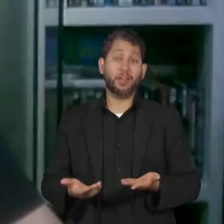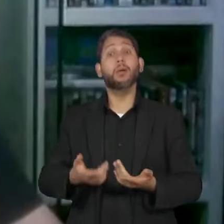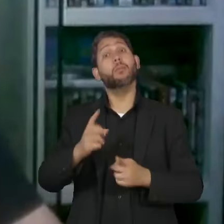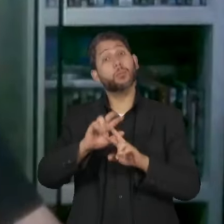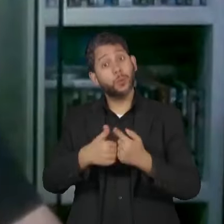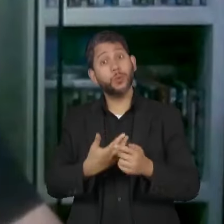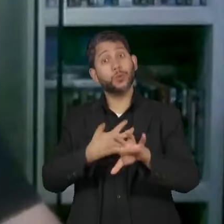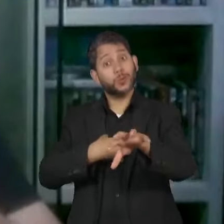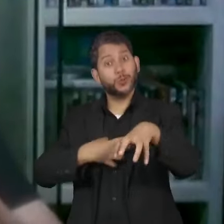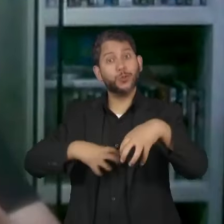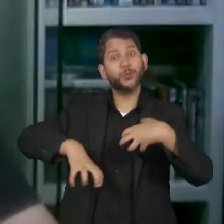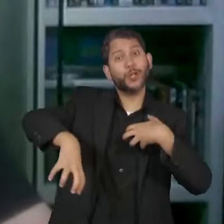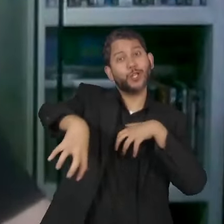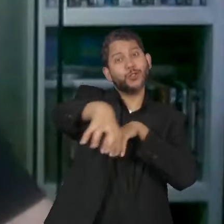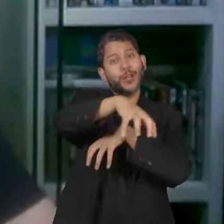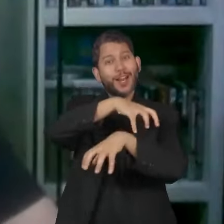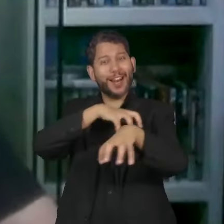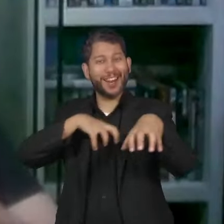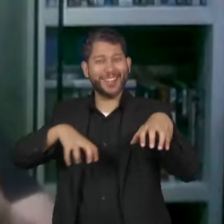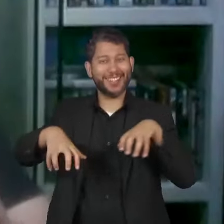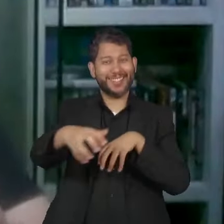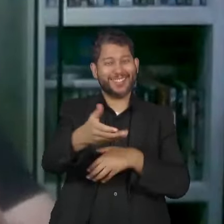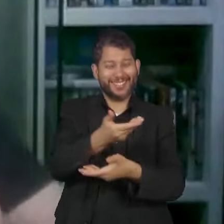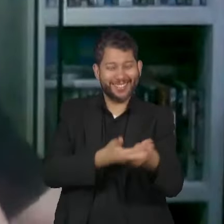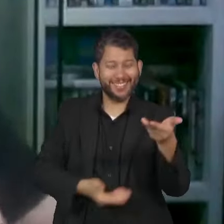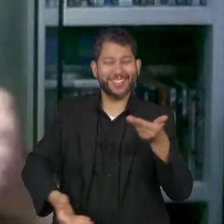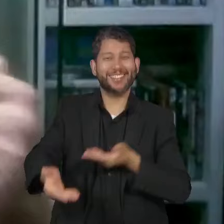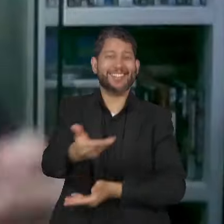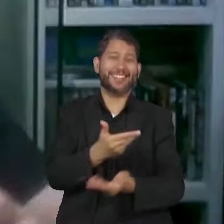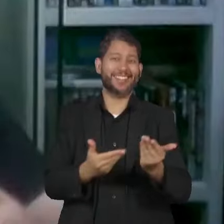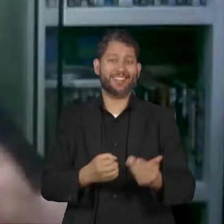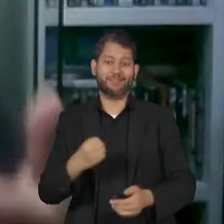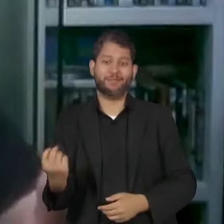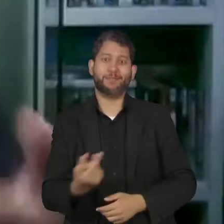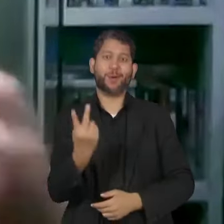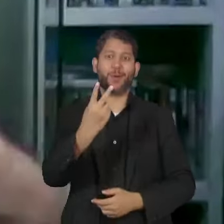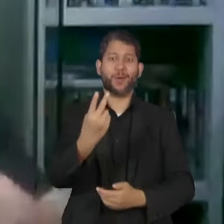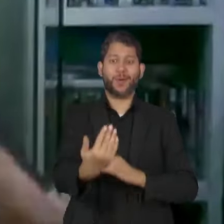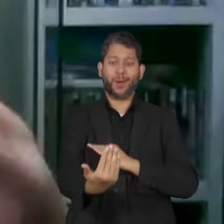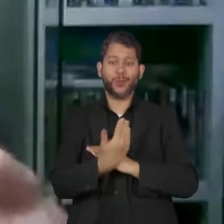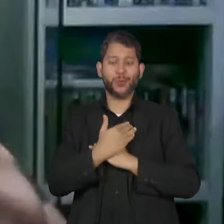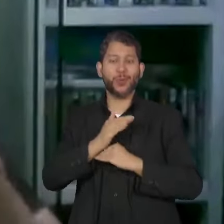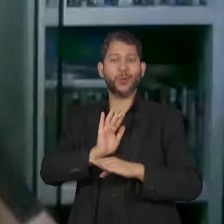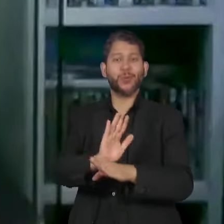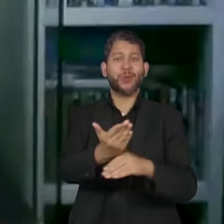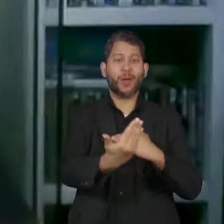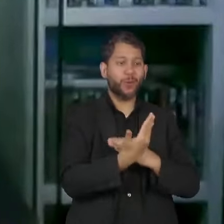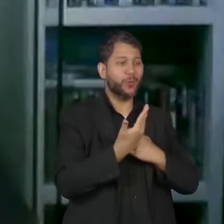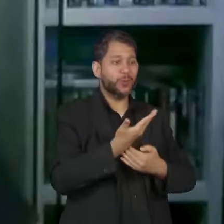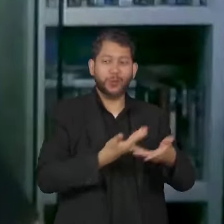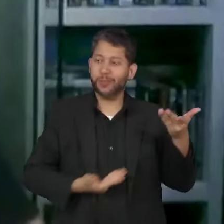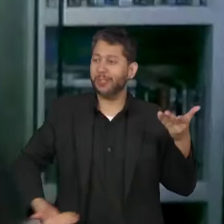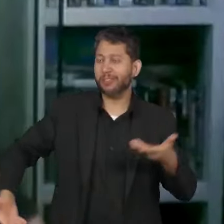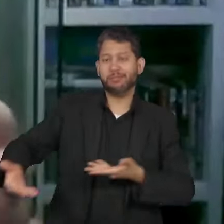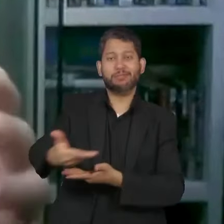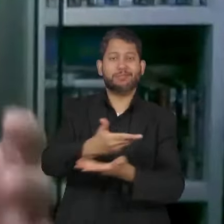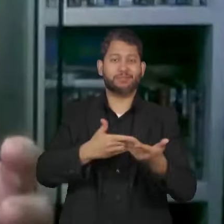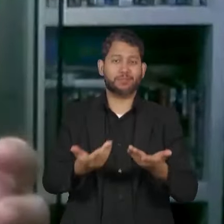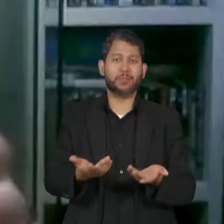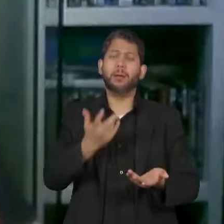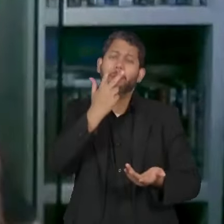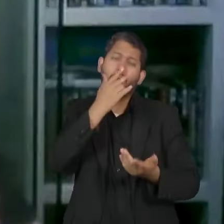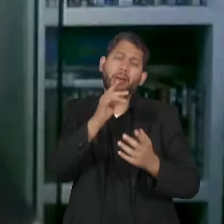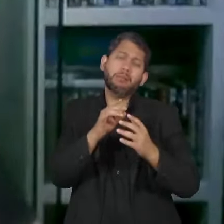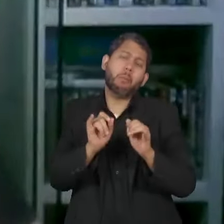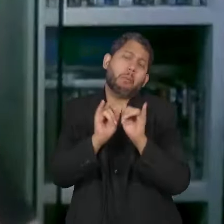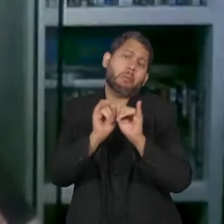É um ciclo, vamos chamar, não é vicioso, é um ciclo virtuoso. Ele vai transformando as pessoas nessa relação. Parece uma